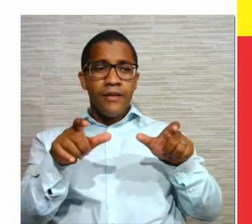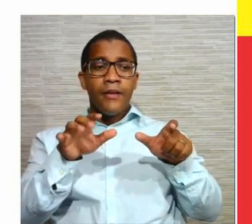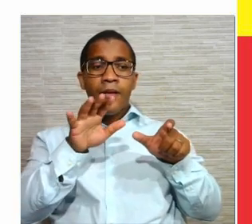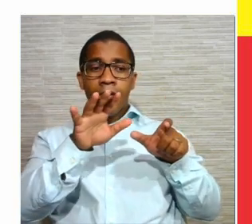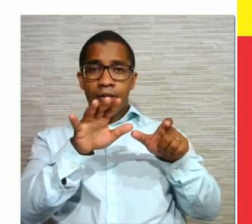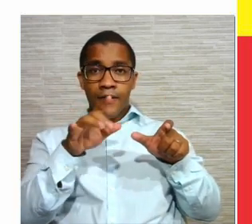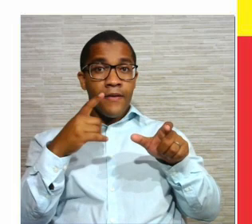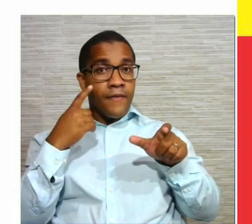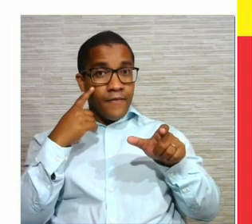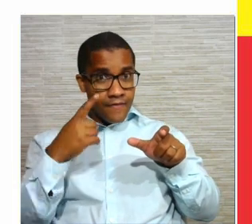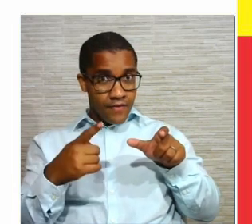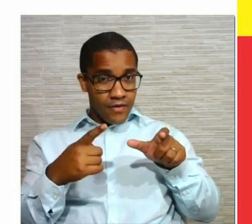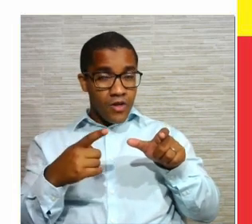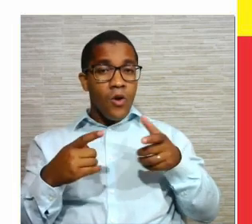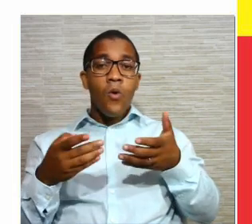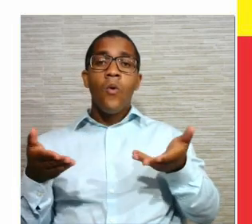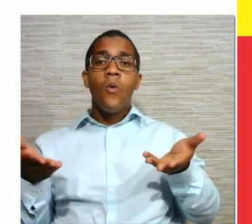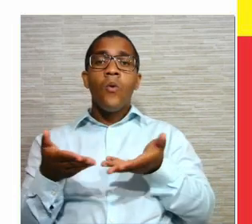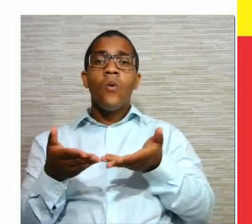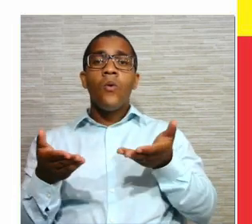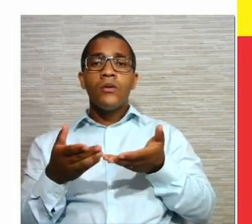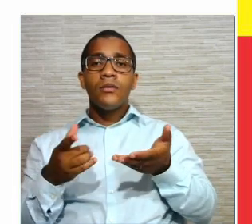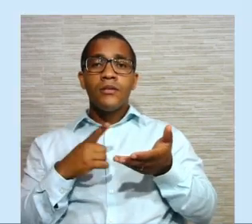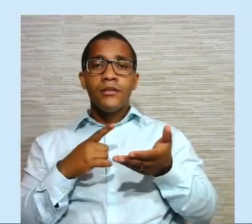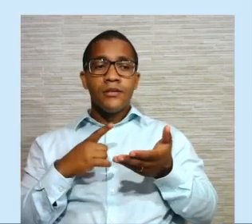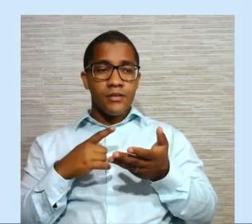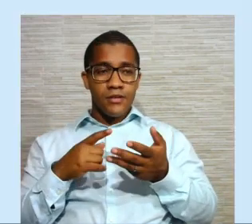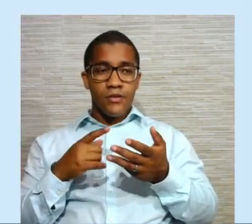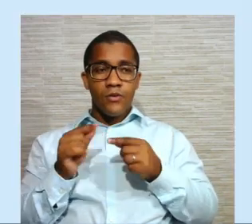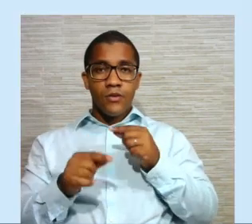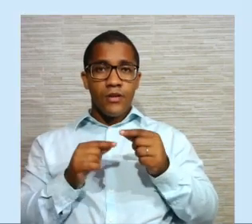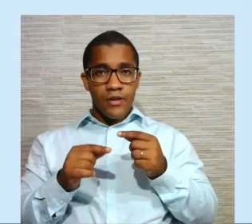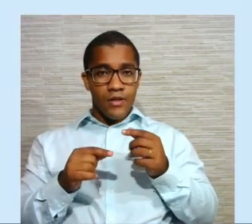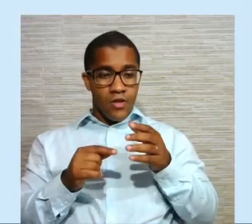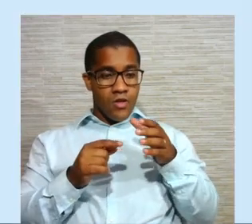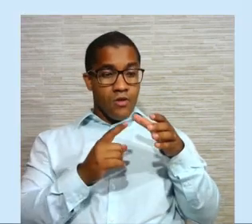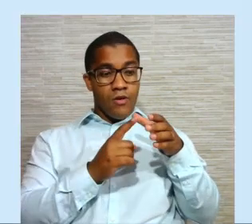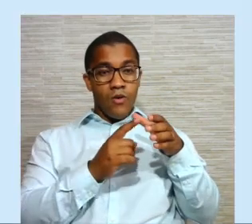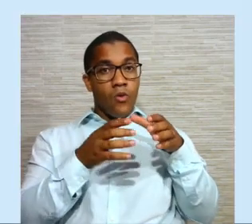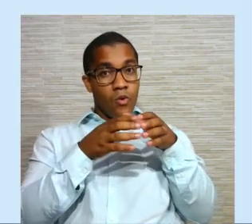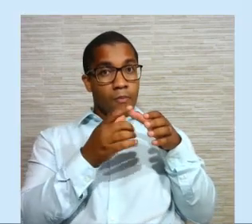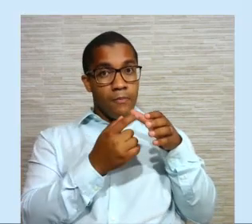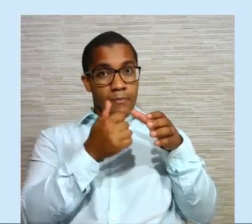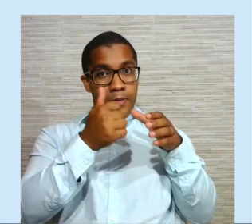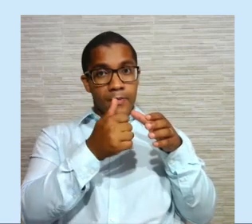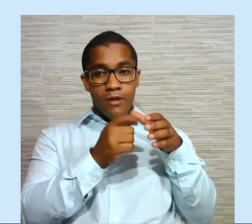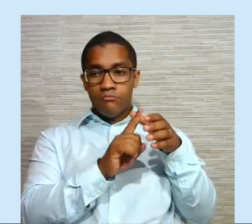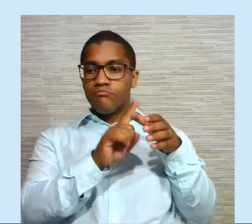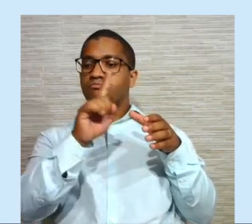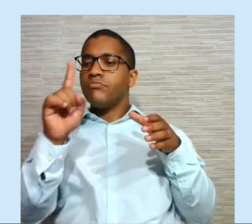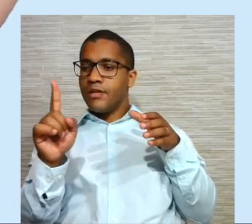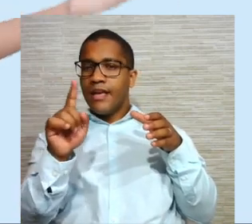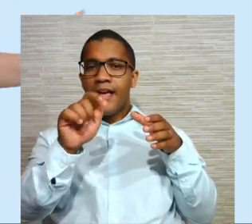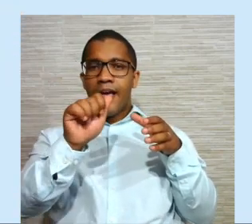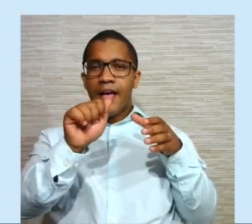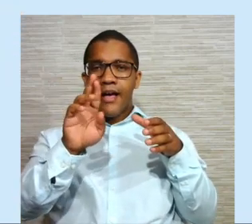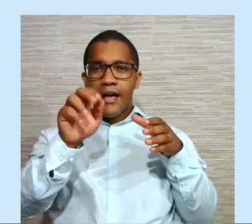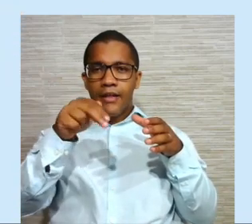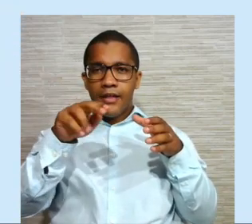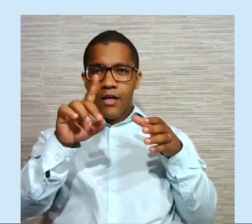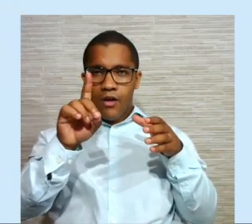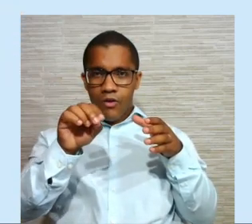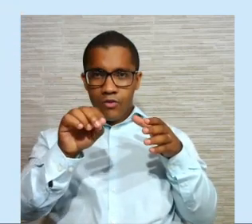hoje eles estão agora um power trio, né? Porque o primeiro a sair do Titãs foi Arnaldo Antunes para fazer carreira